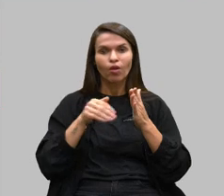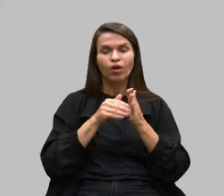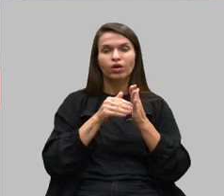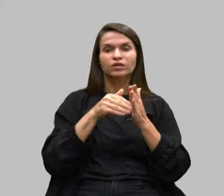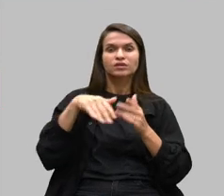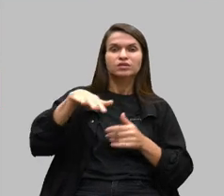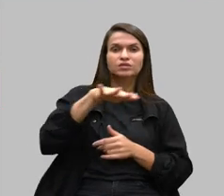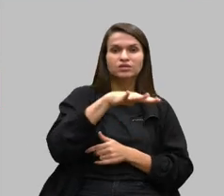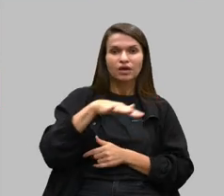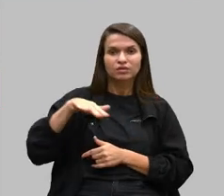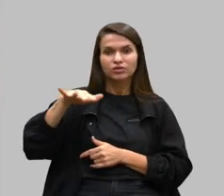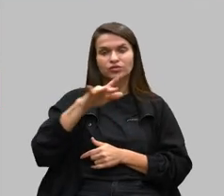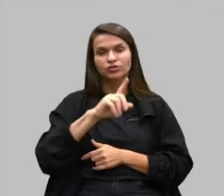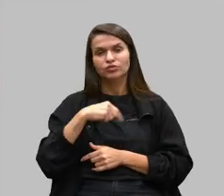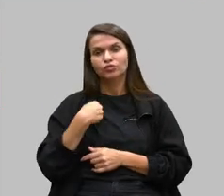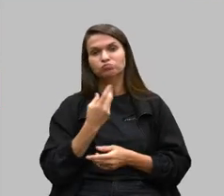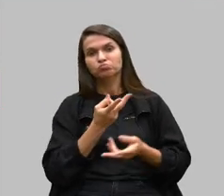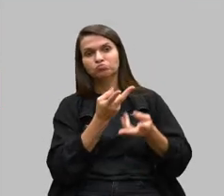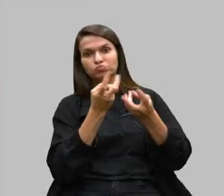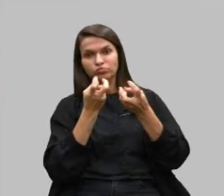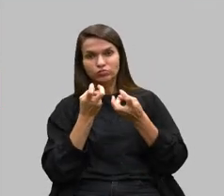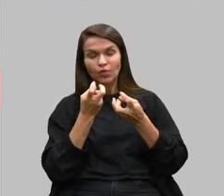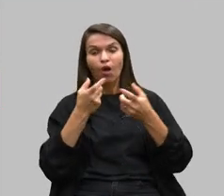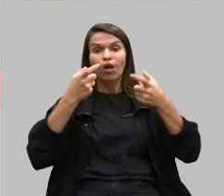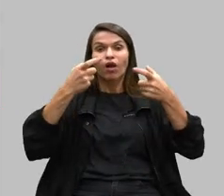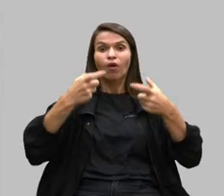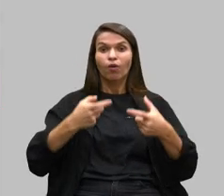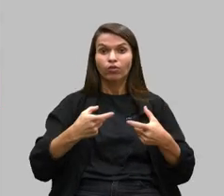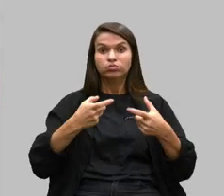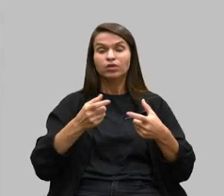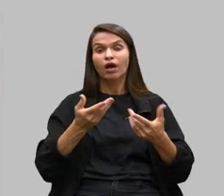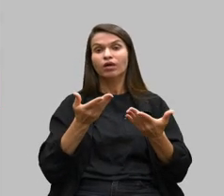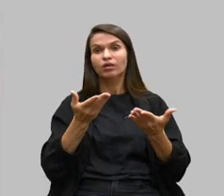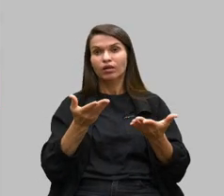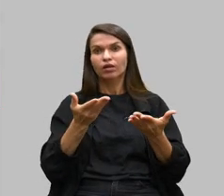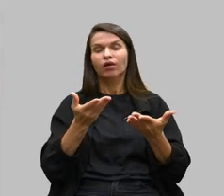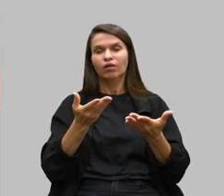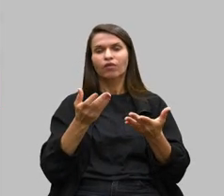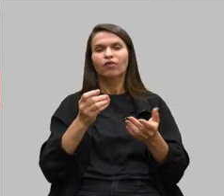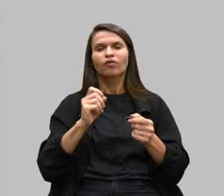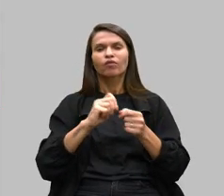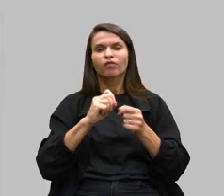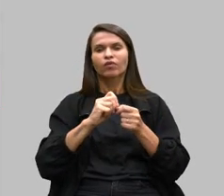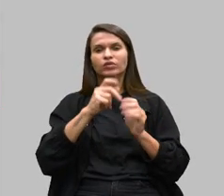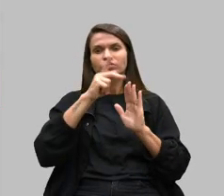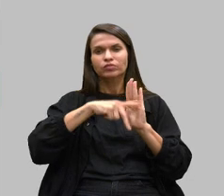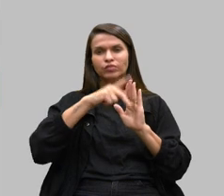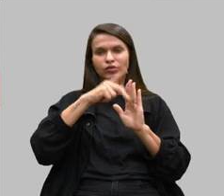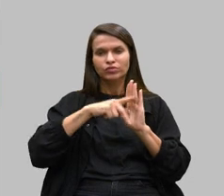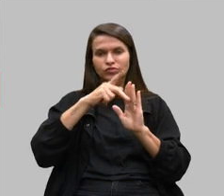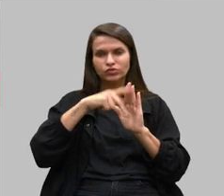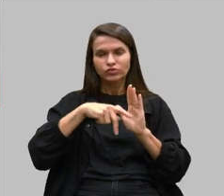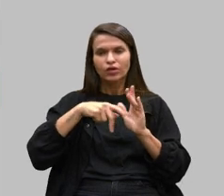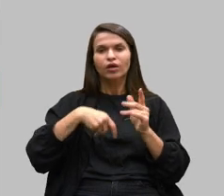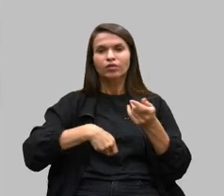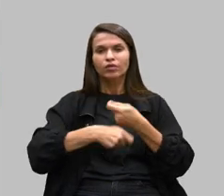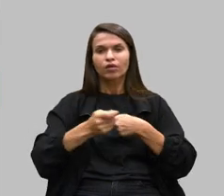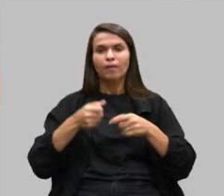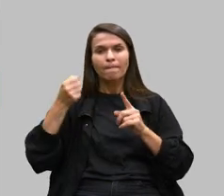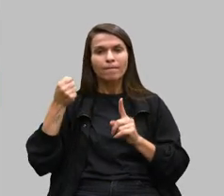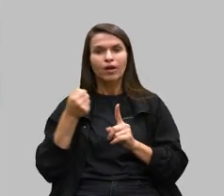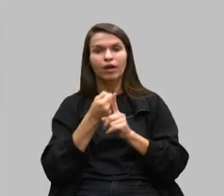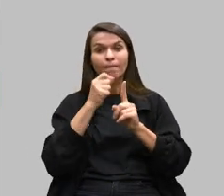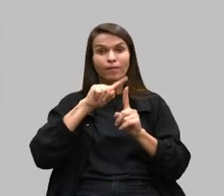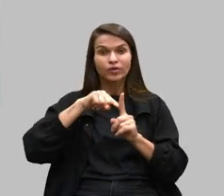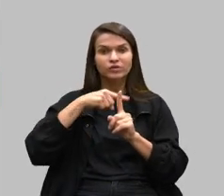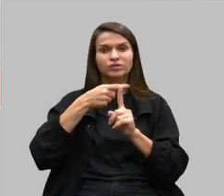regiões que nós vemos a localização está ali ó a realização desse projeto Logístico impactará positivamente